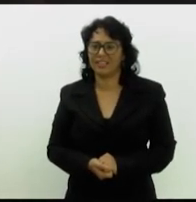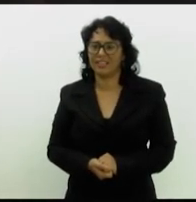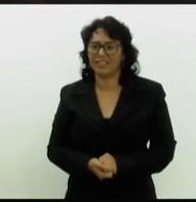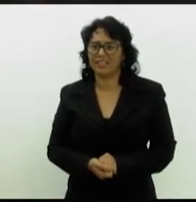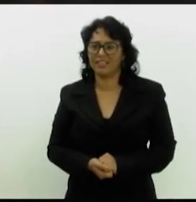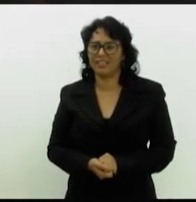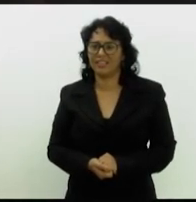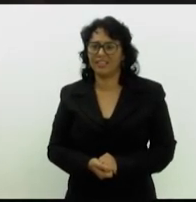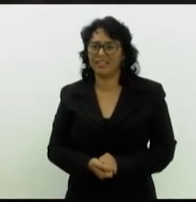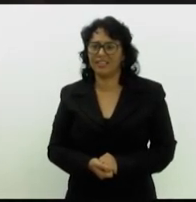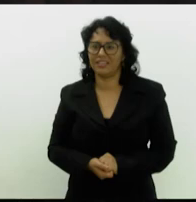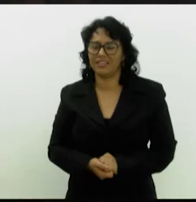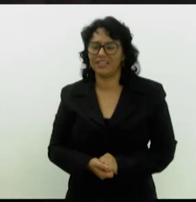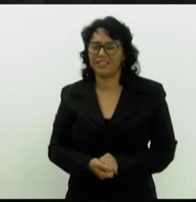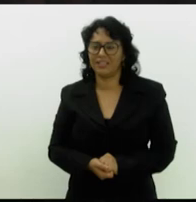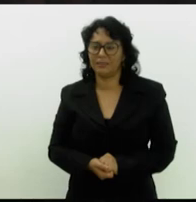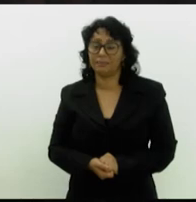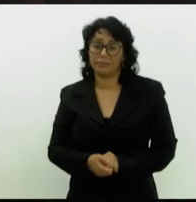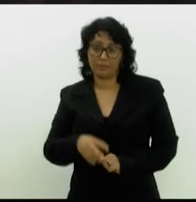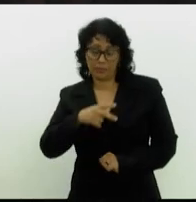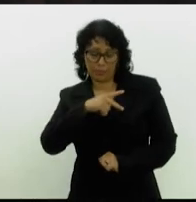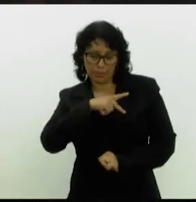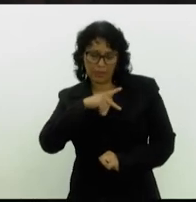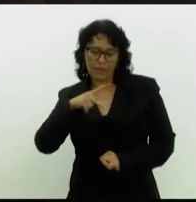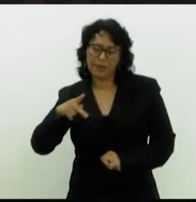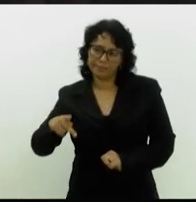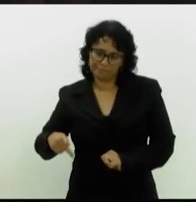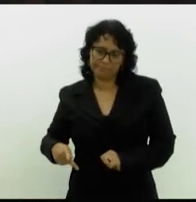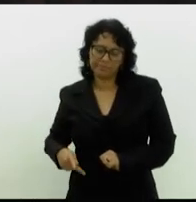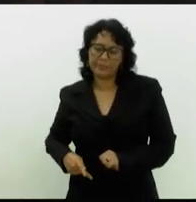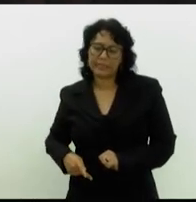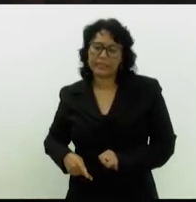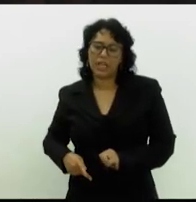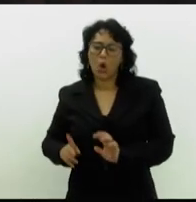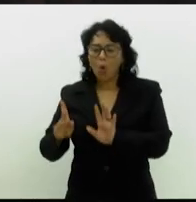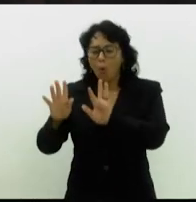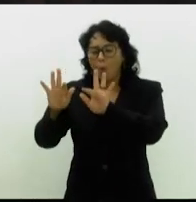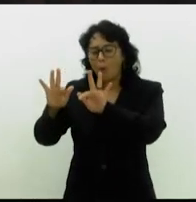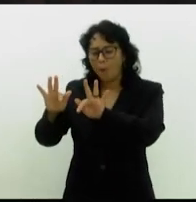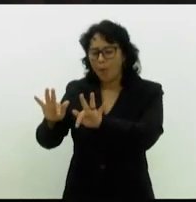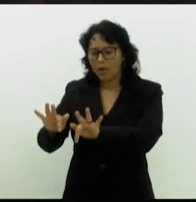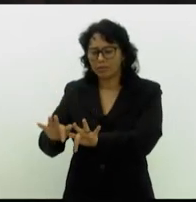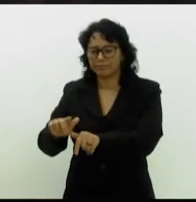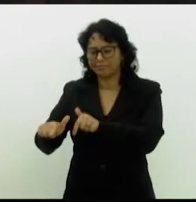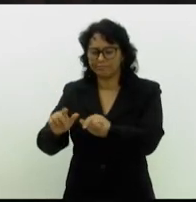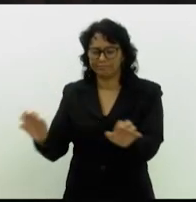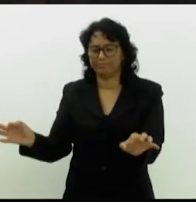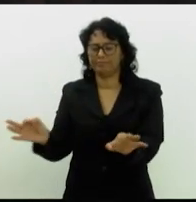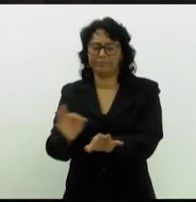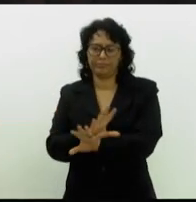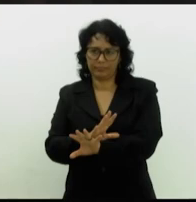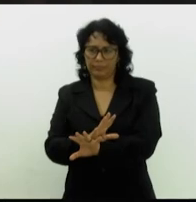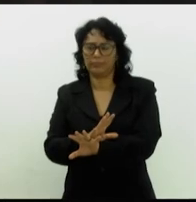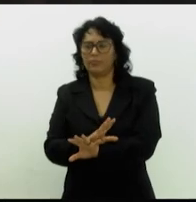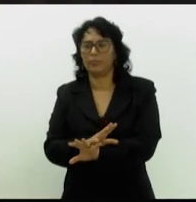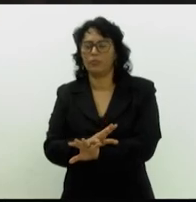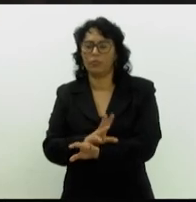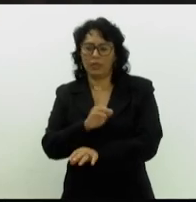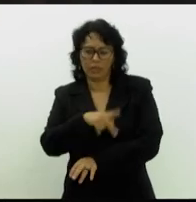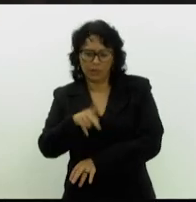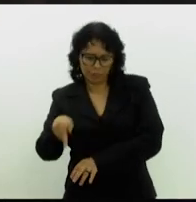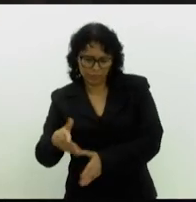Paulo senhor presidente do expediente final Deputado Professor